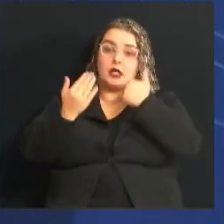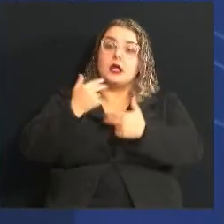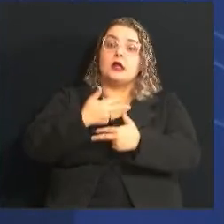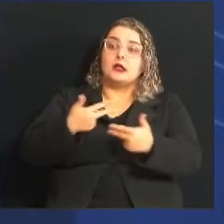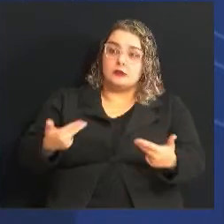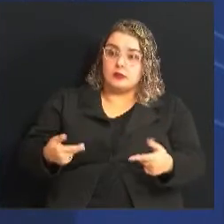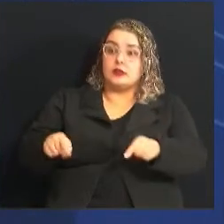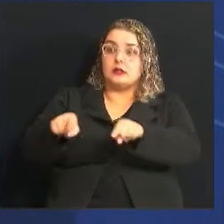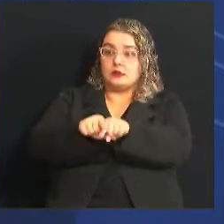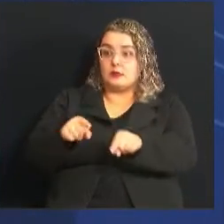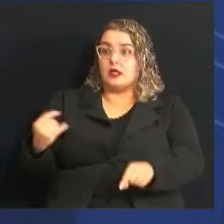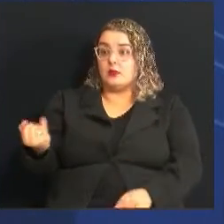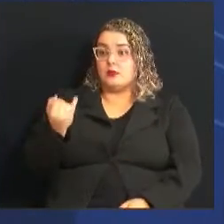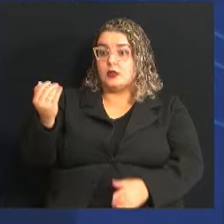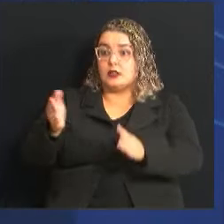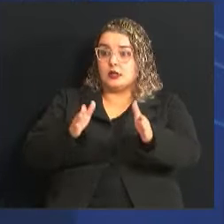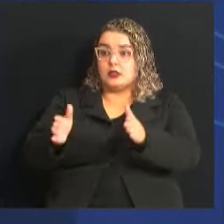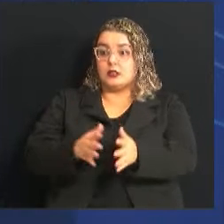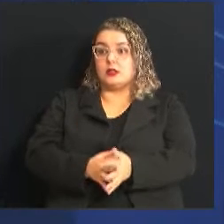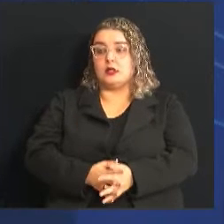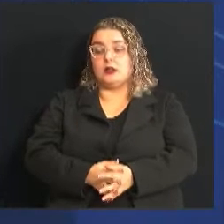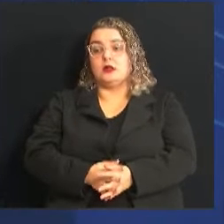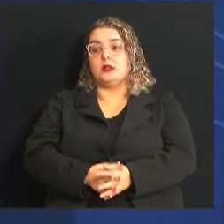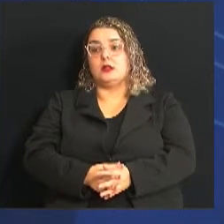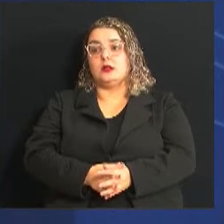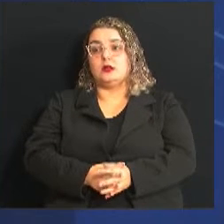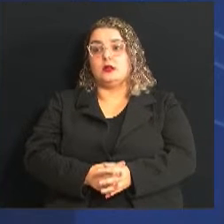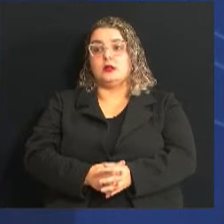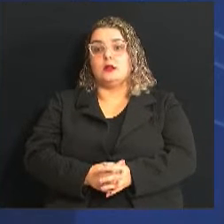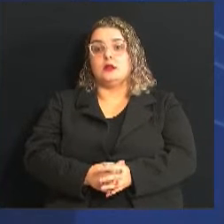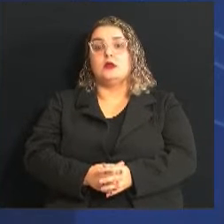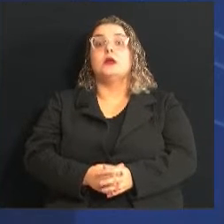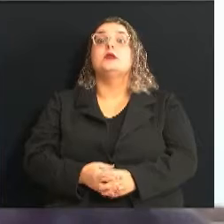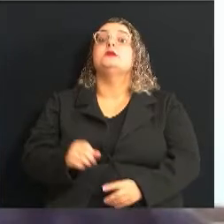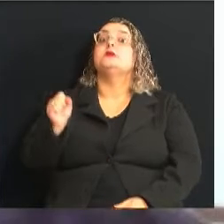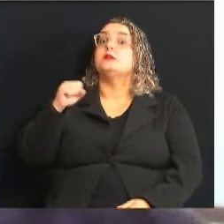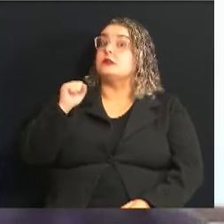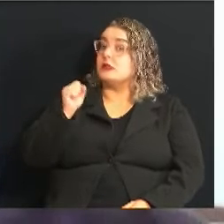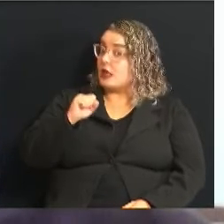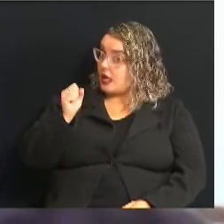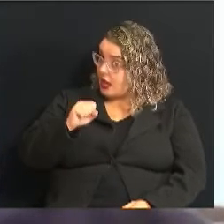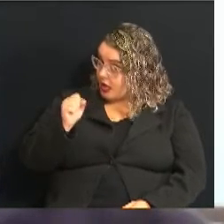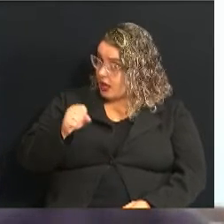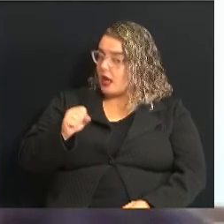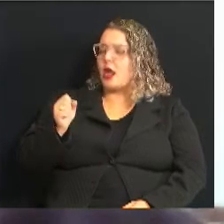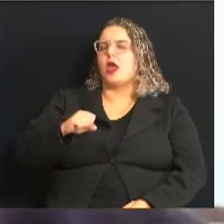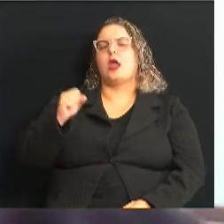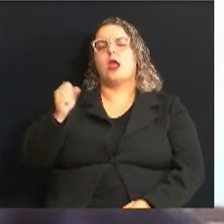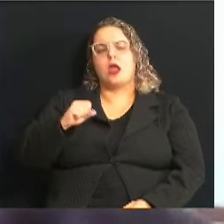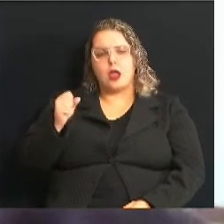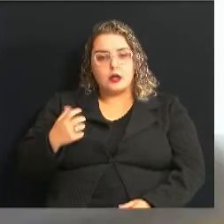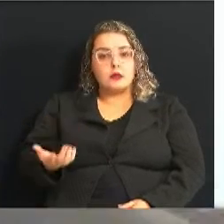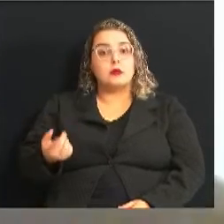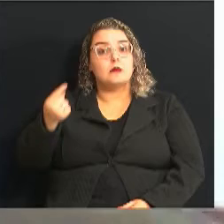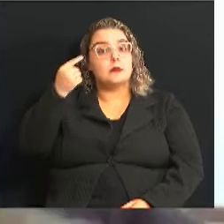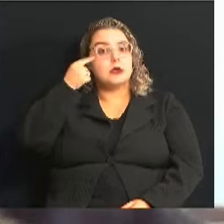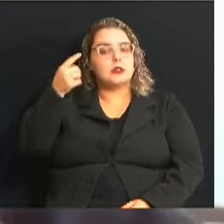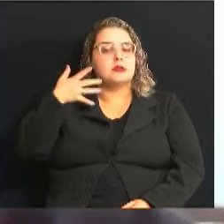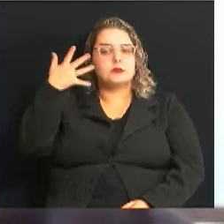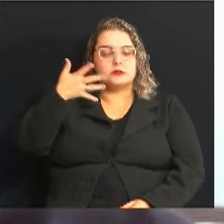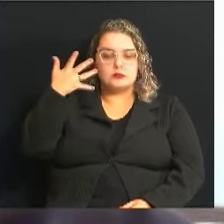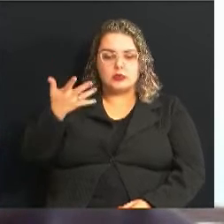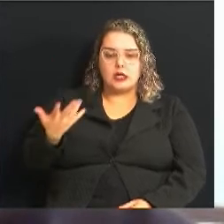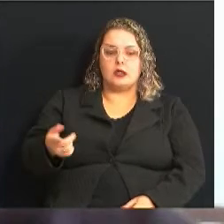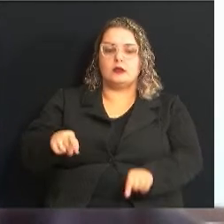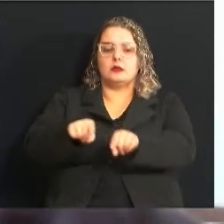também é importante nesse período, Raul? Muito. A gente sempre pensa em palestras, inclusive, né,